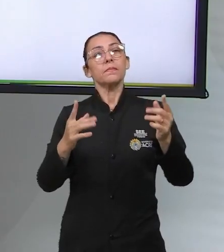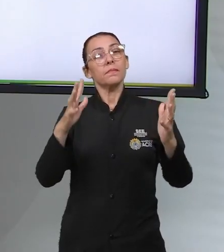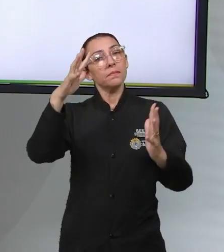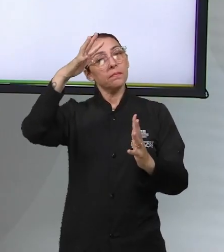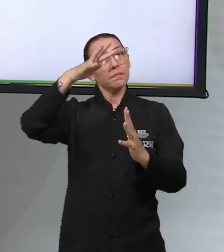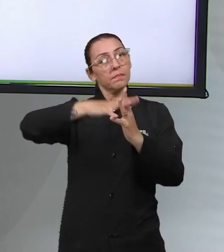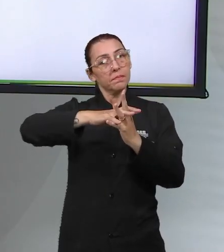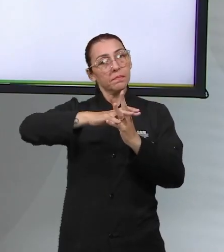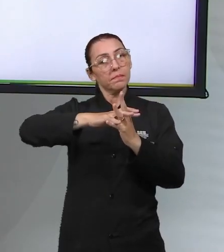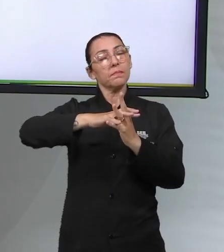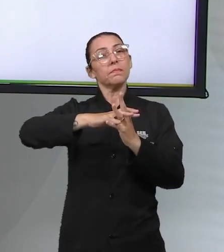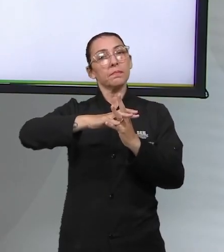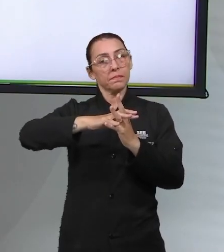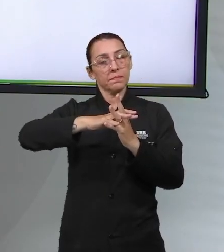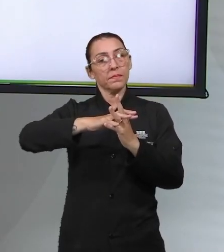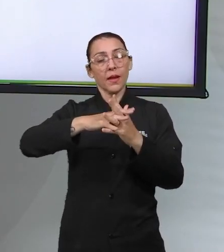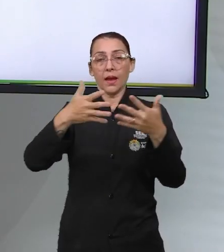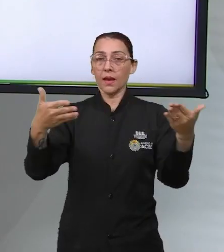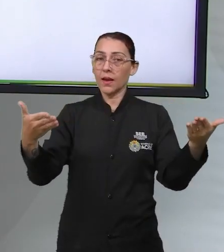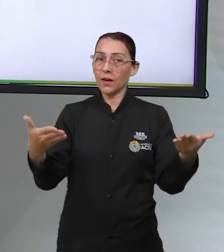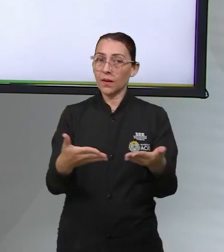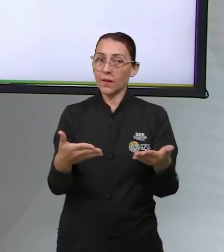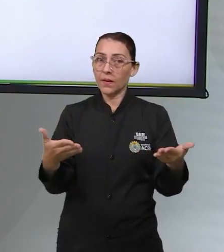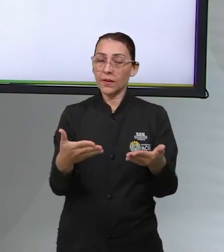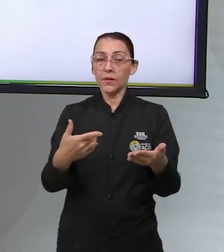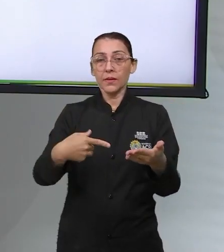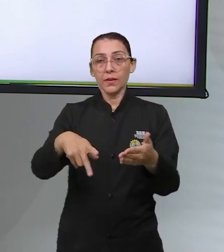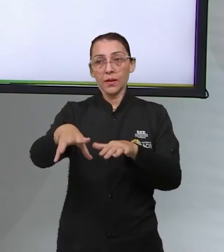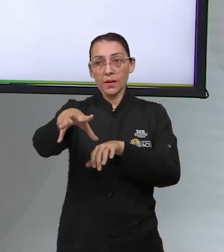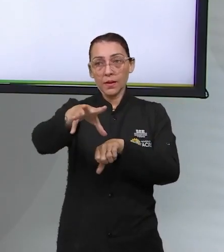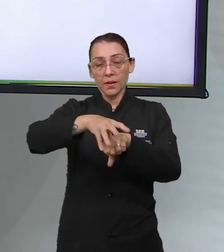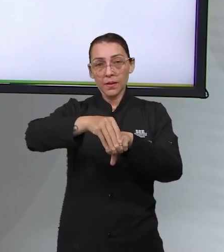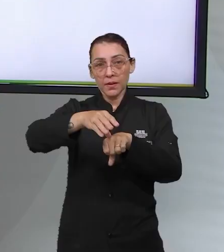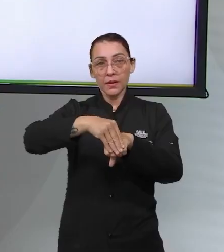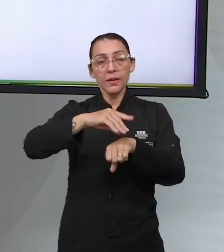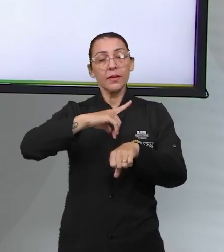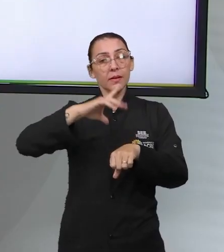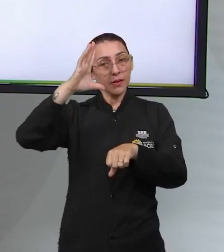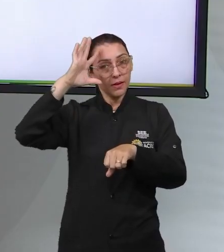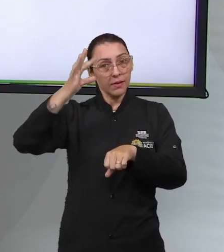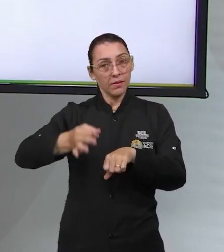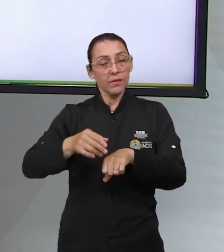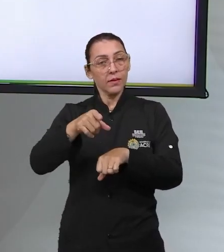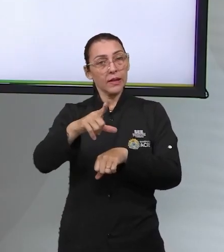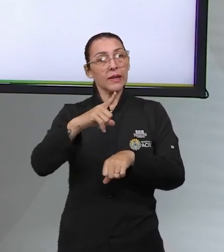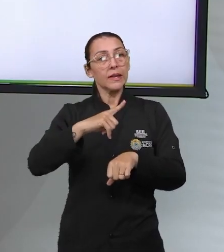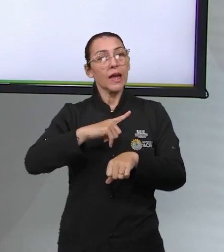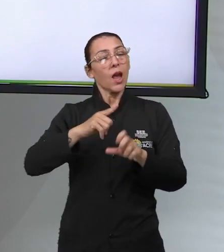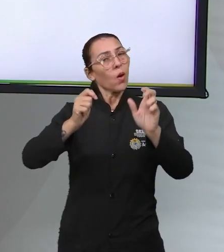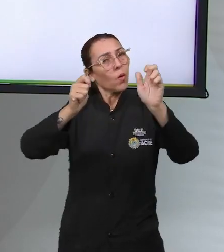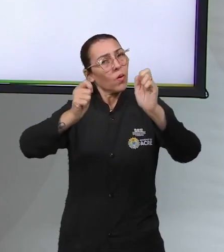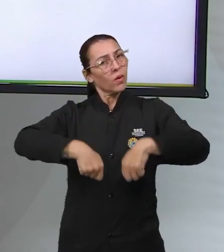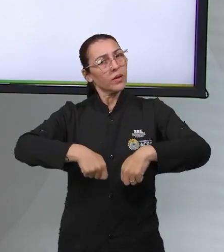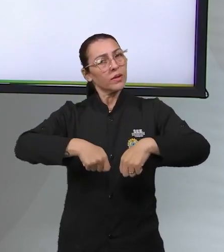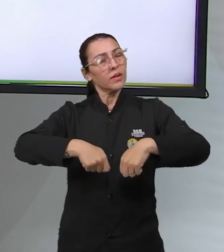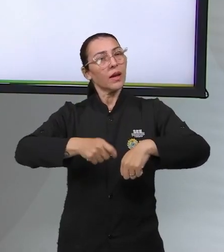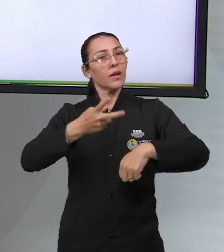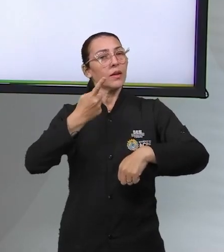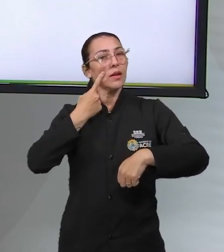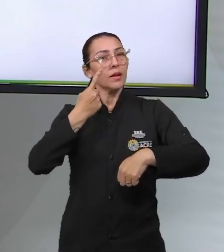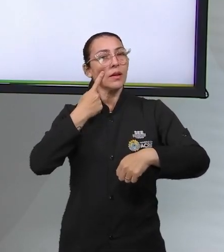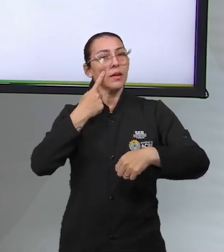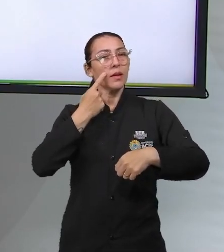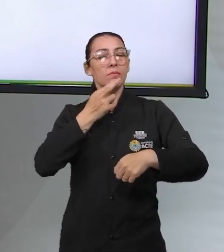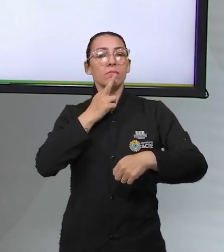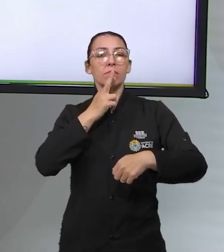entrelaçam entre si. Agora, diante do seu aprendizado, eu tenho certeza que você tem condições de acompanhar